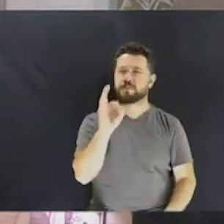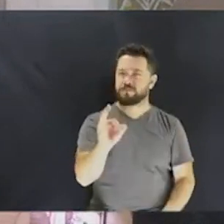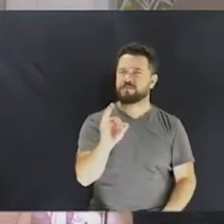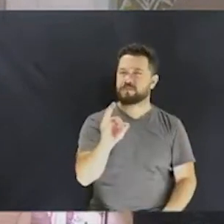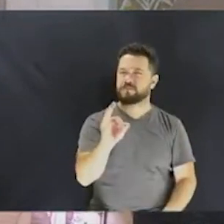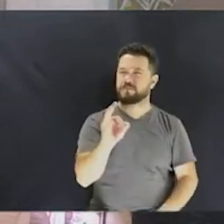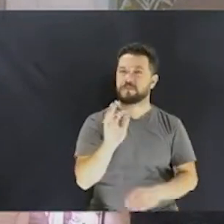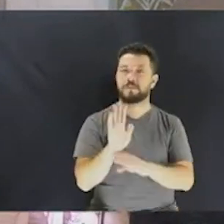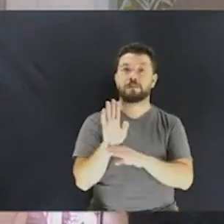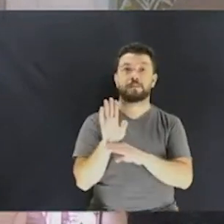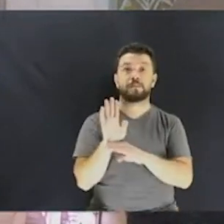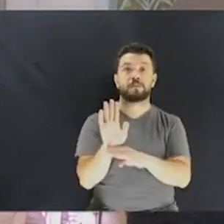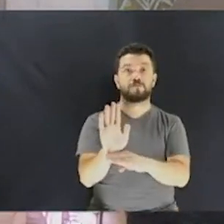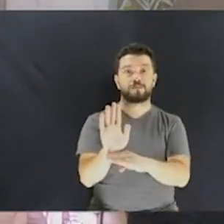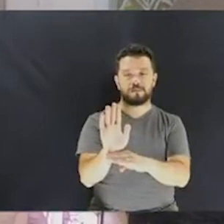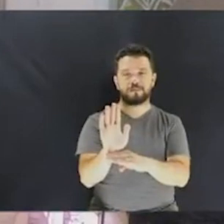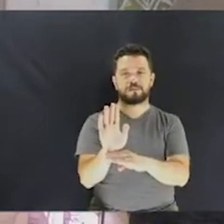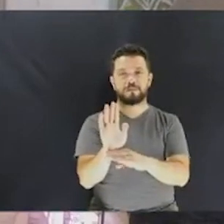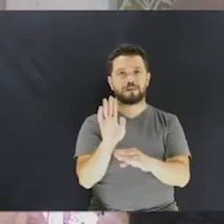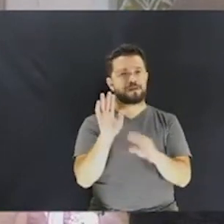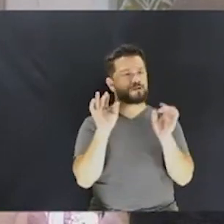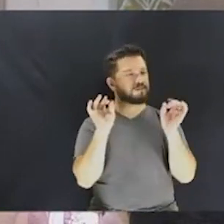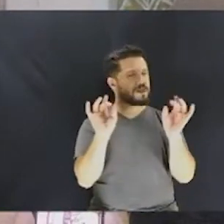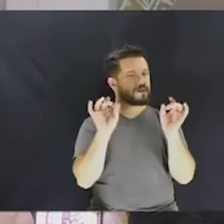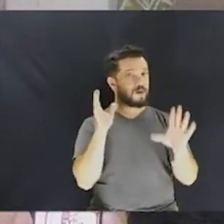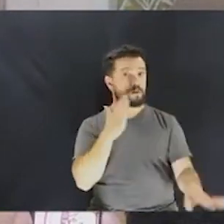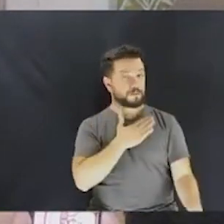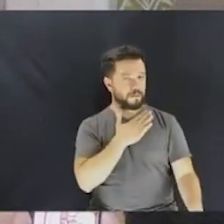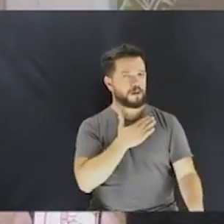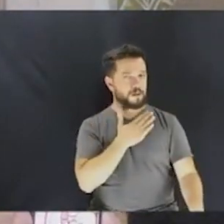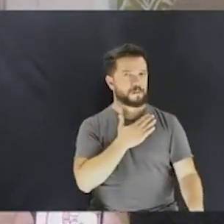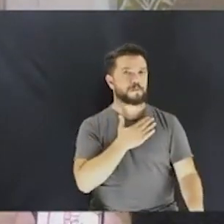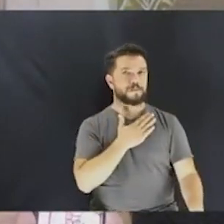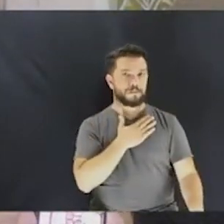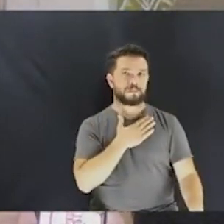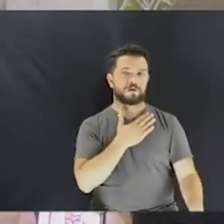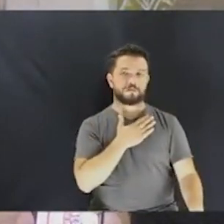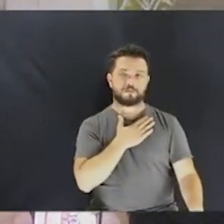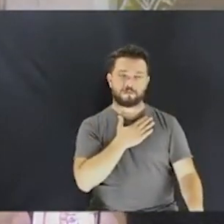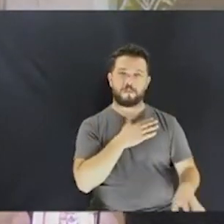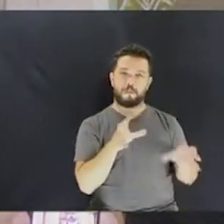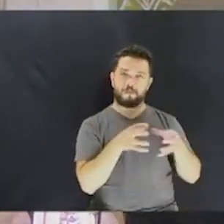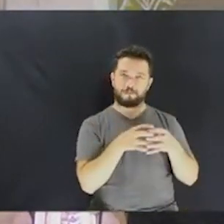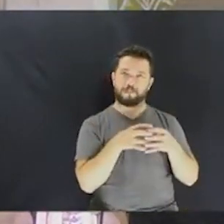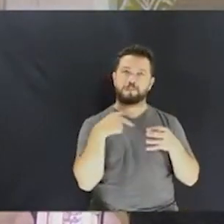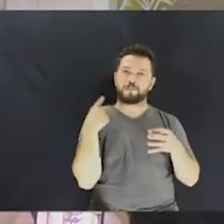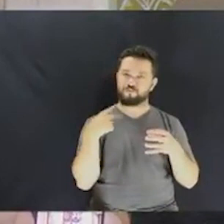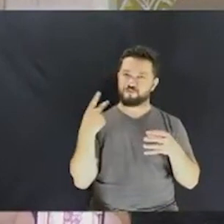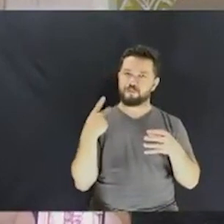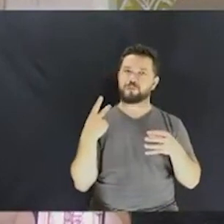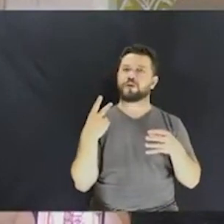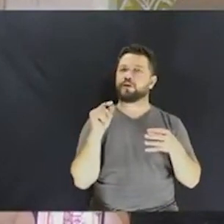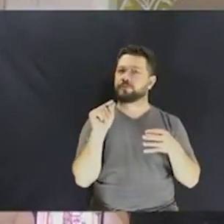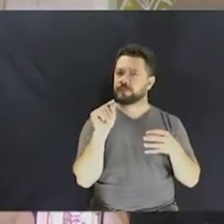tem, especialmente no meu mandato, com a inclusão social através da prática esportiva. Porque